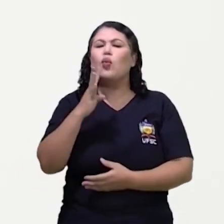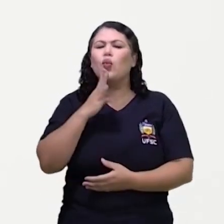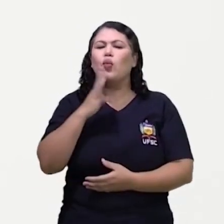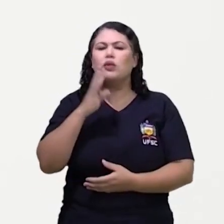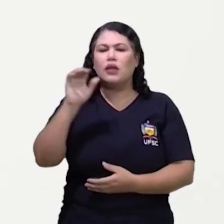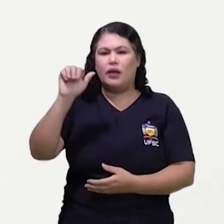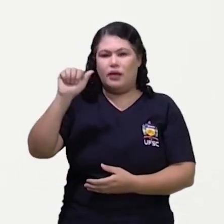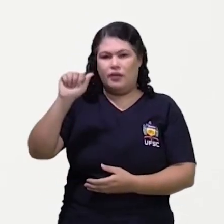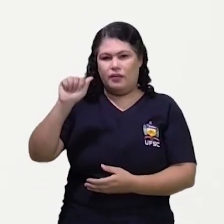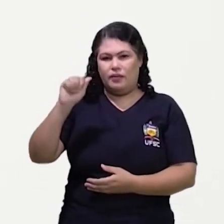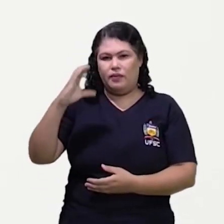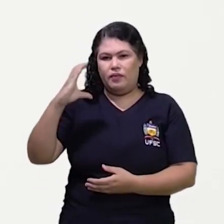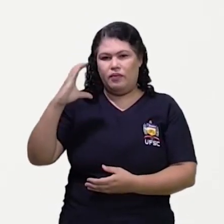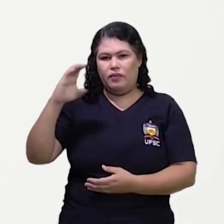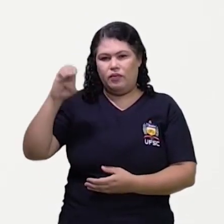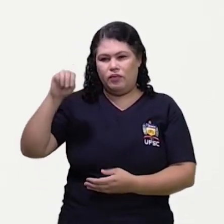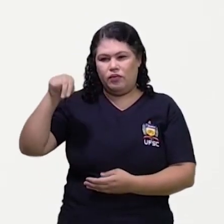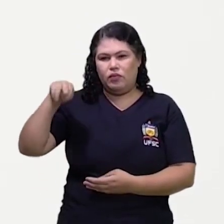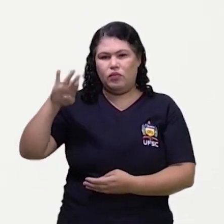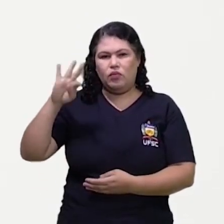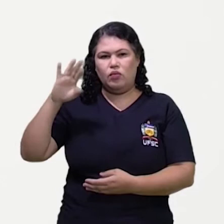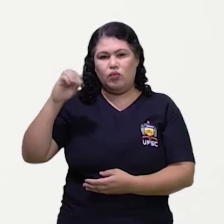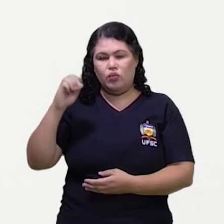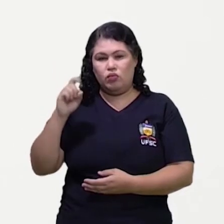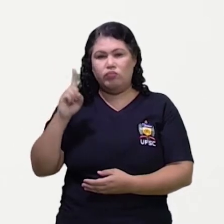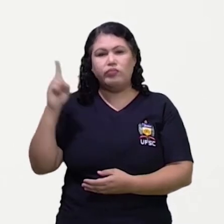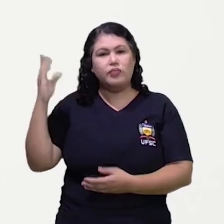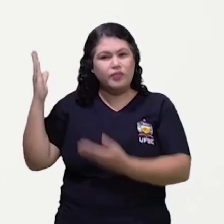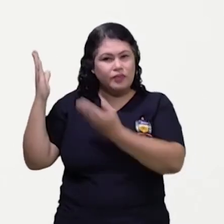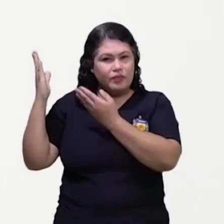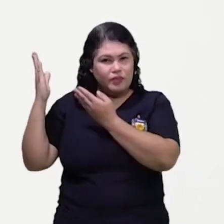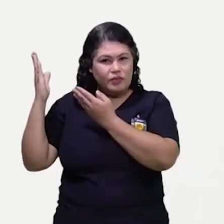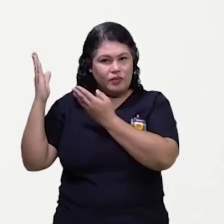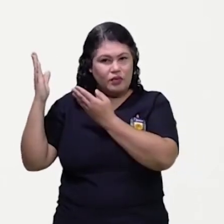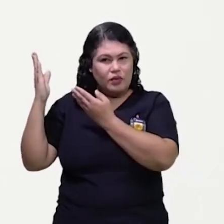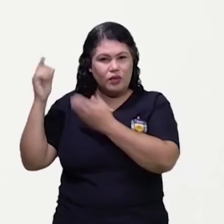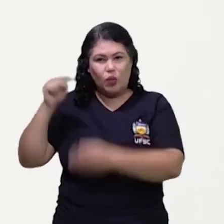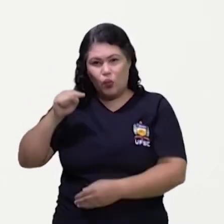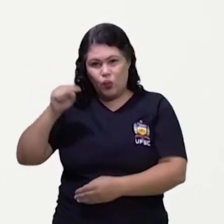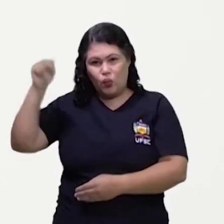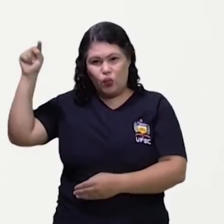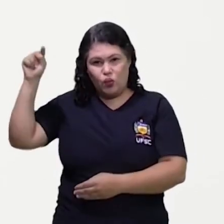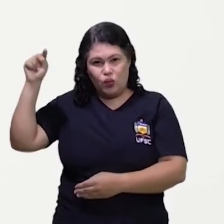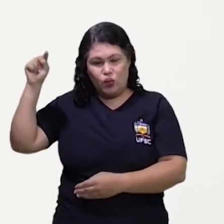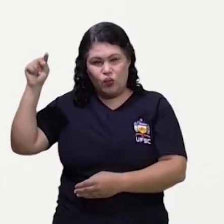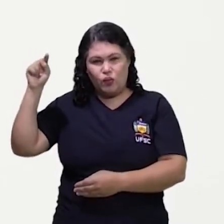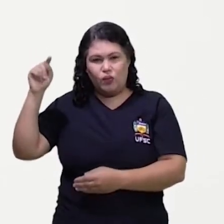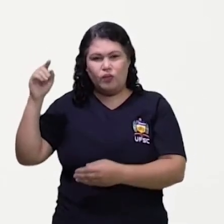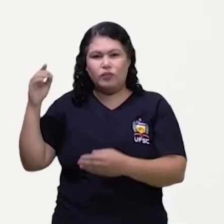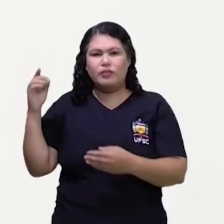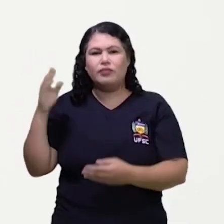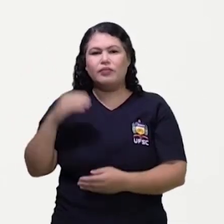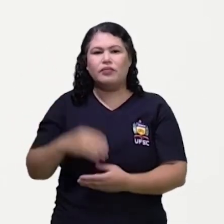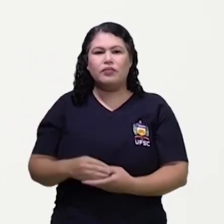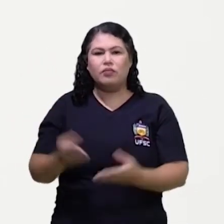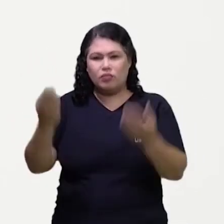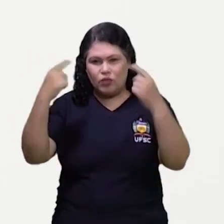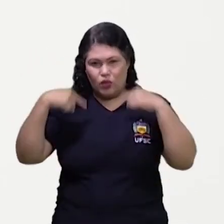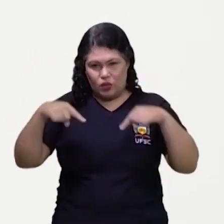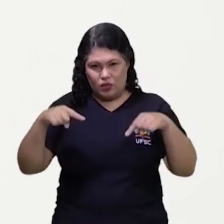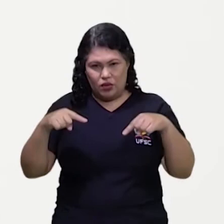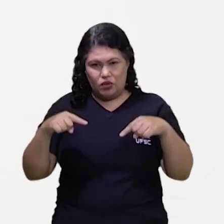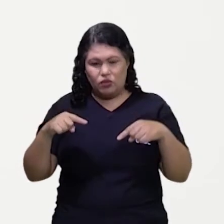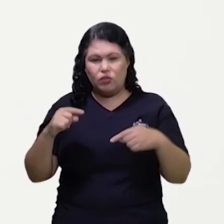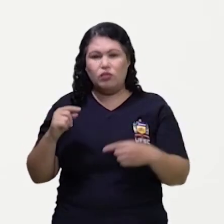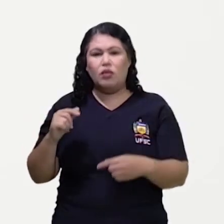Conhecendo os acentos. Acento agudo, ok? Ó, acento agudo e